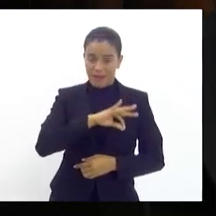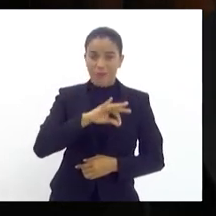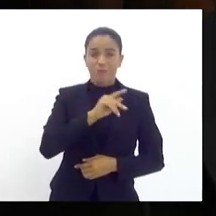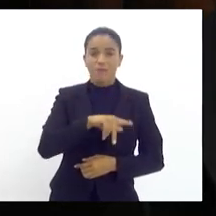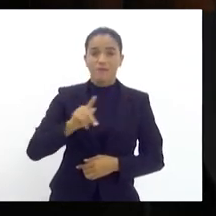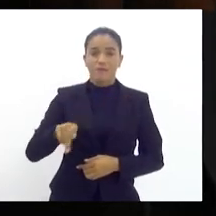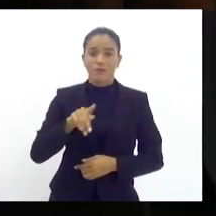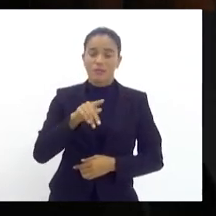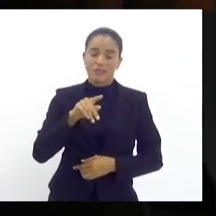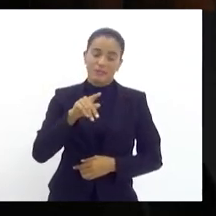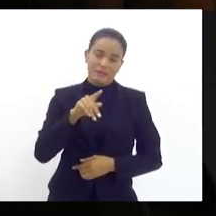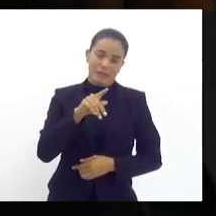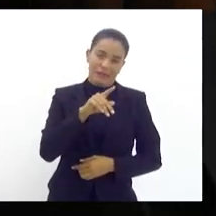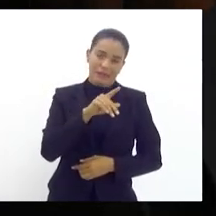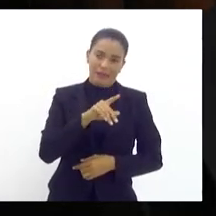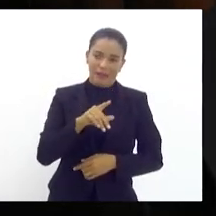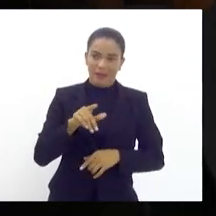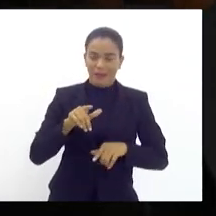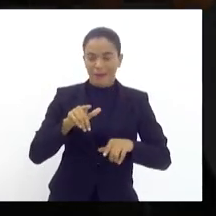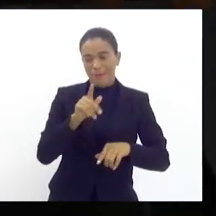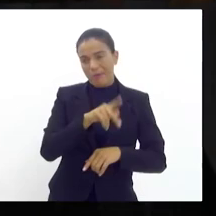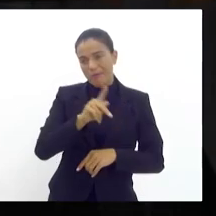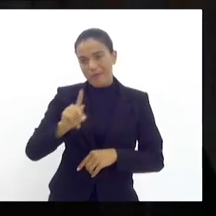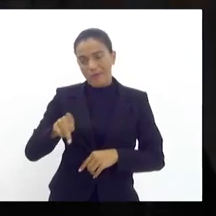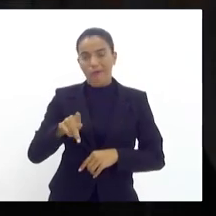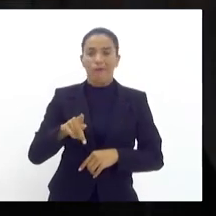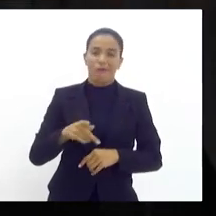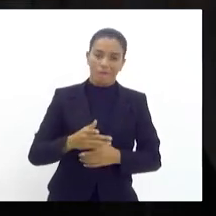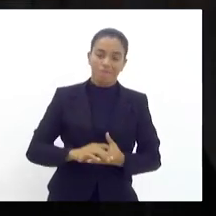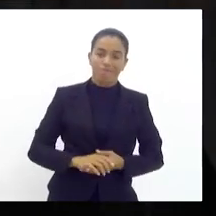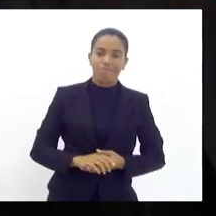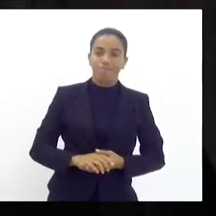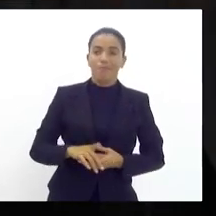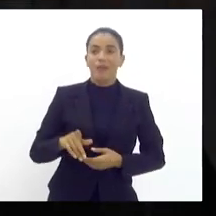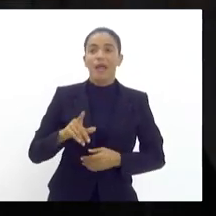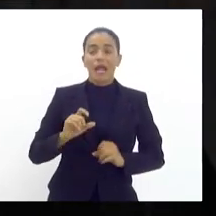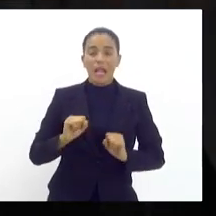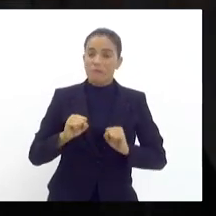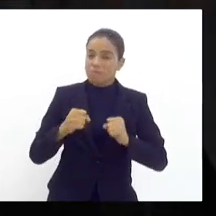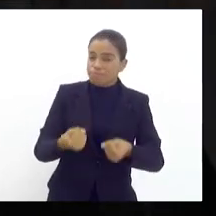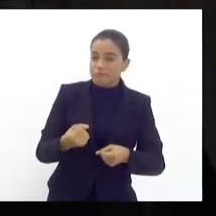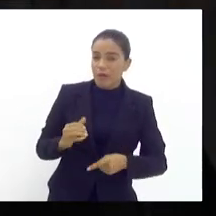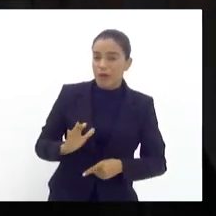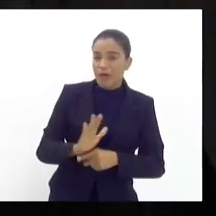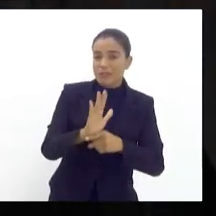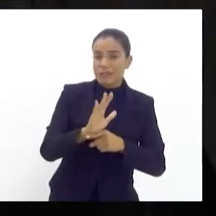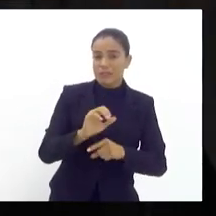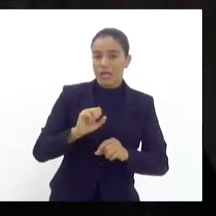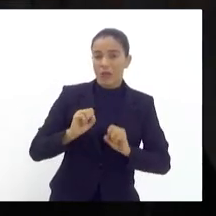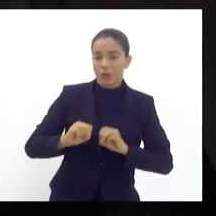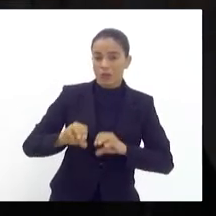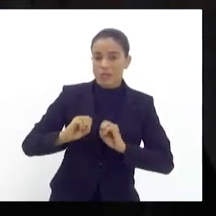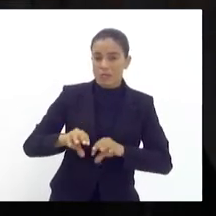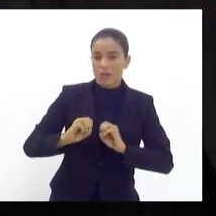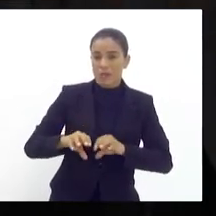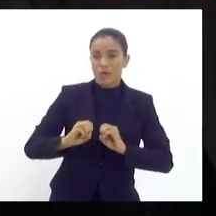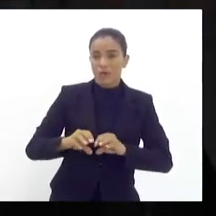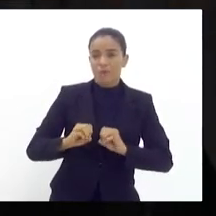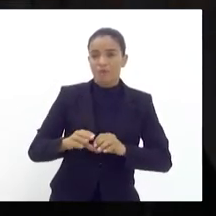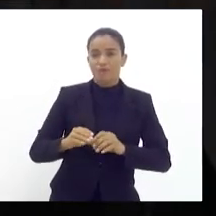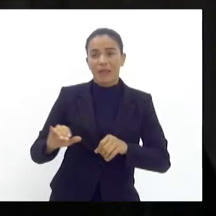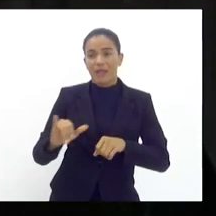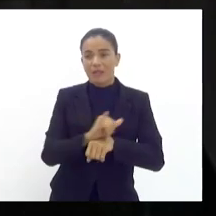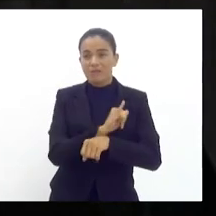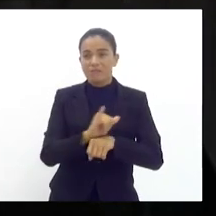e eu sei que o nosso Governador como ele é pela população pela segurança pela educação ele tá vendo um